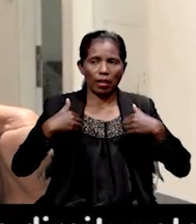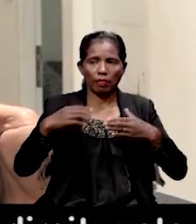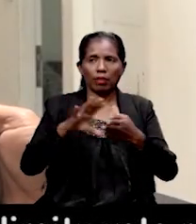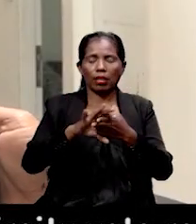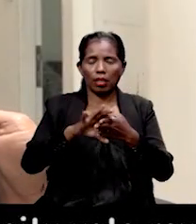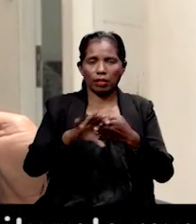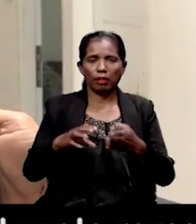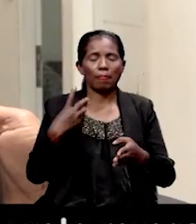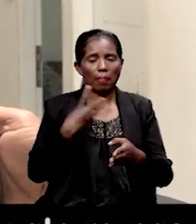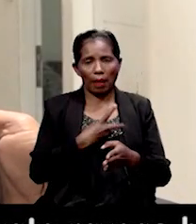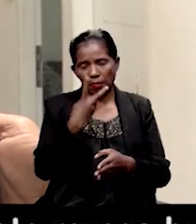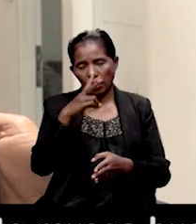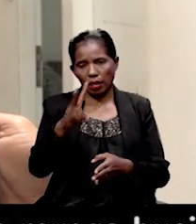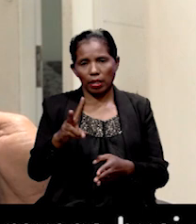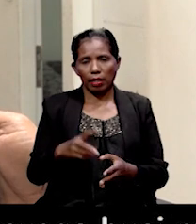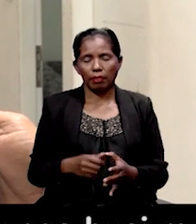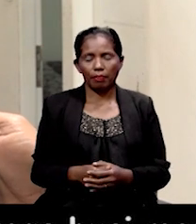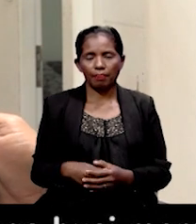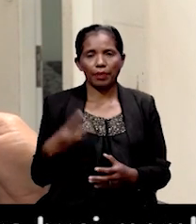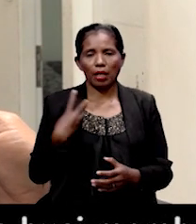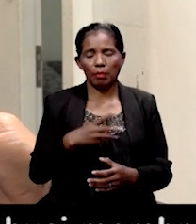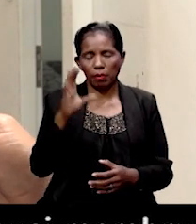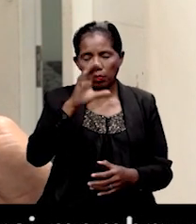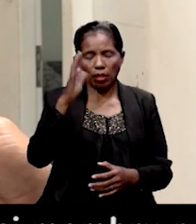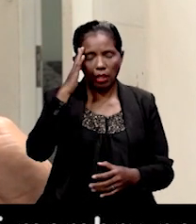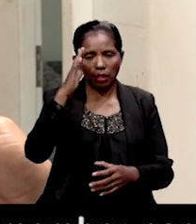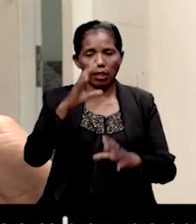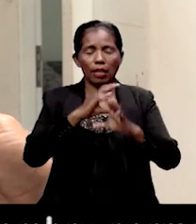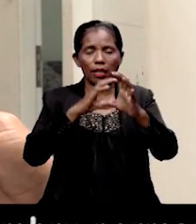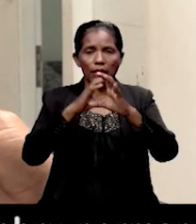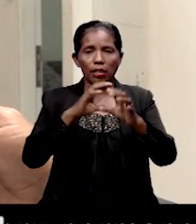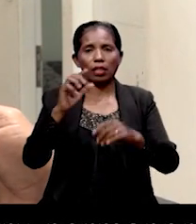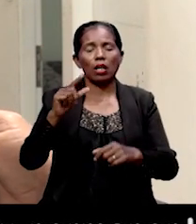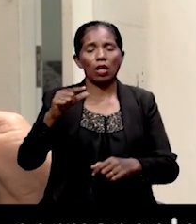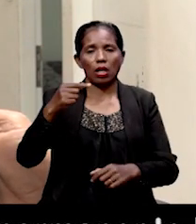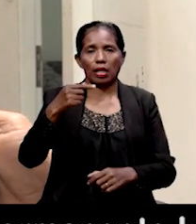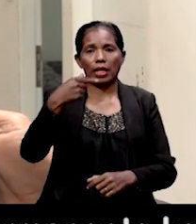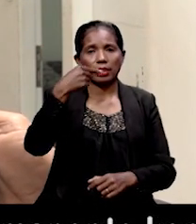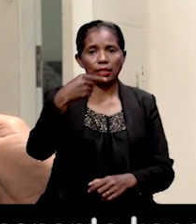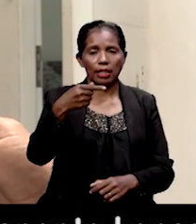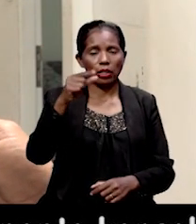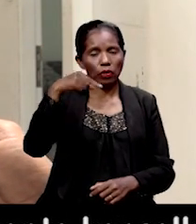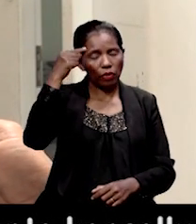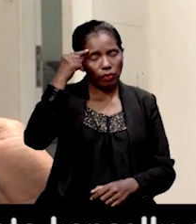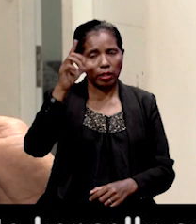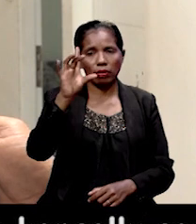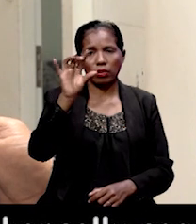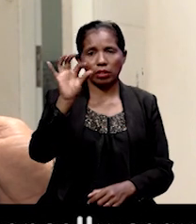Aminya operasaun rasik, ami detekta kata kareta guvernu sia, mak halau sirkulasaun iha